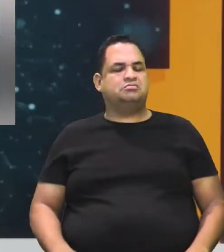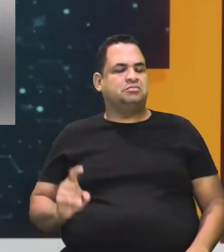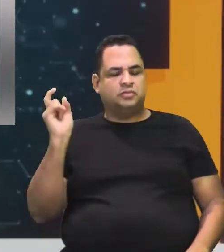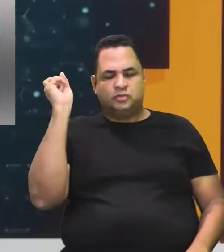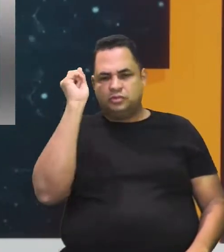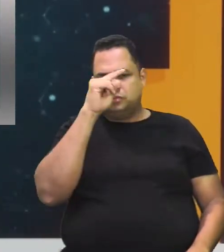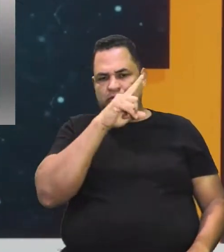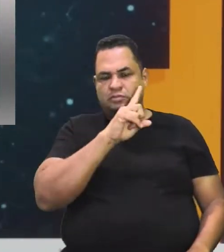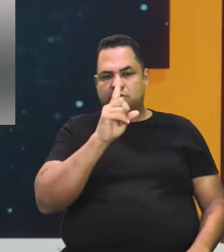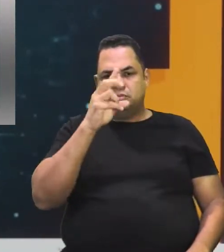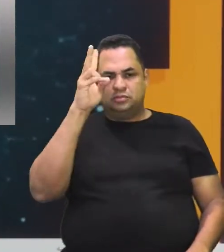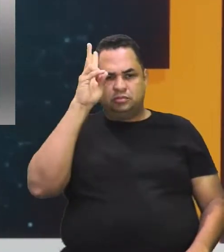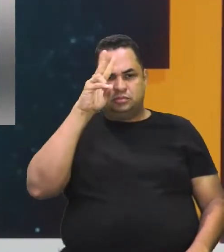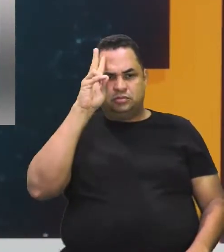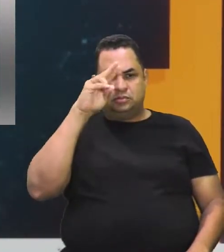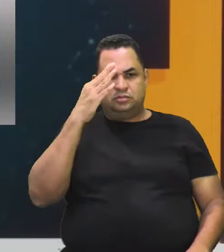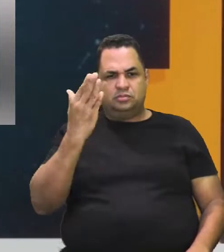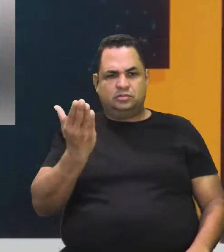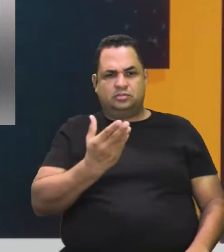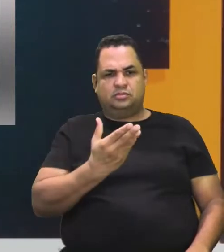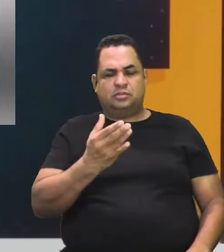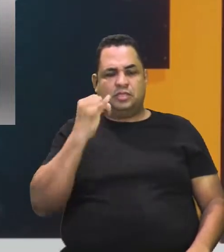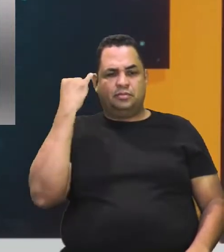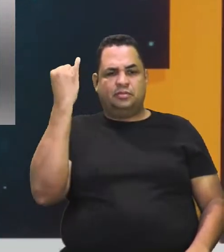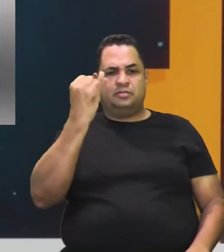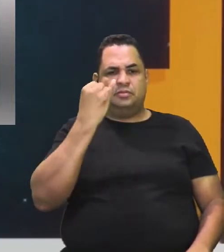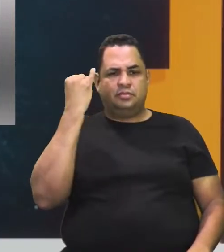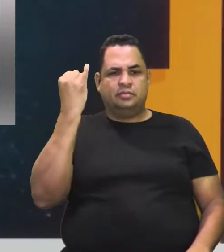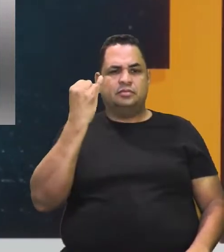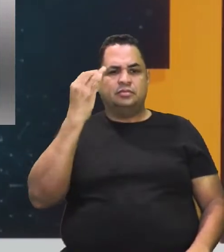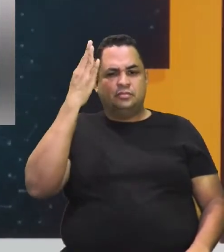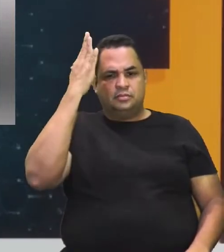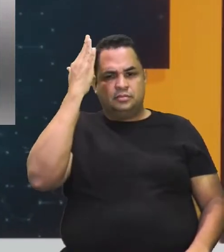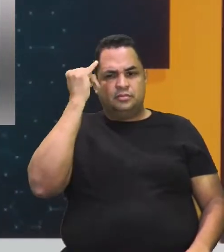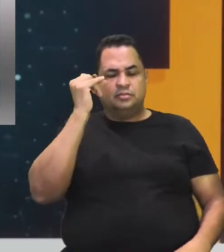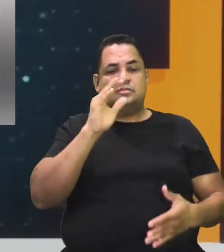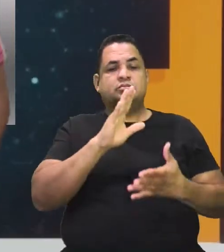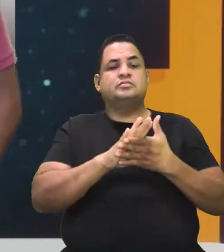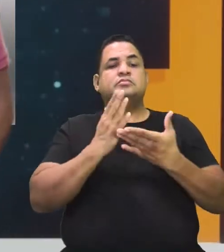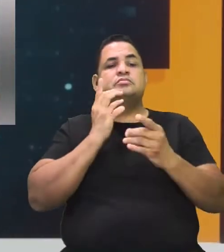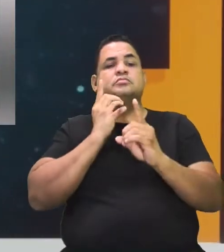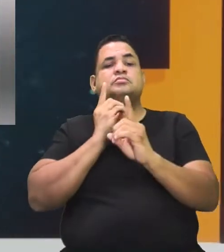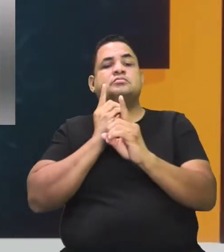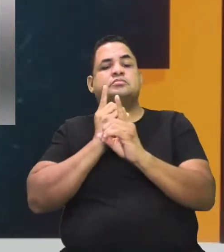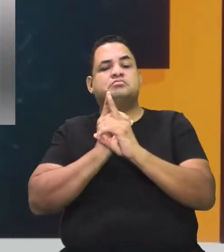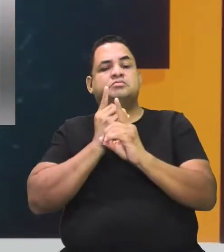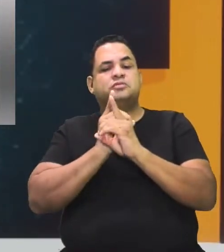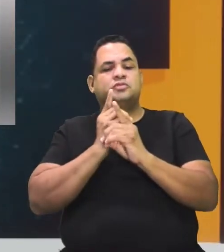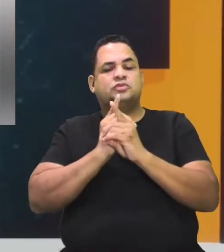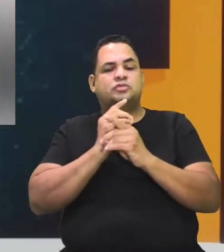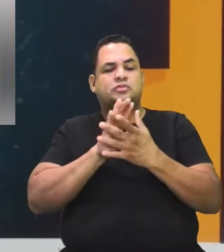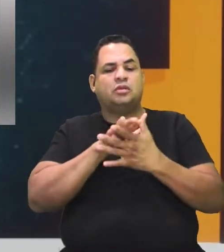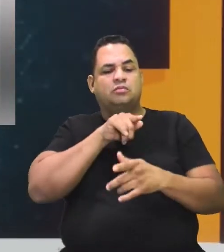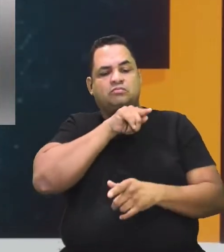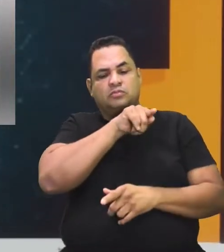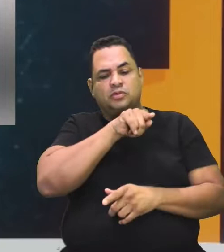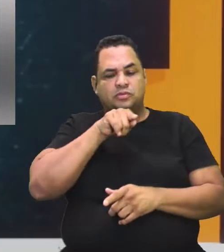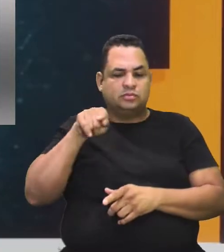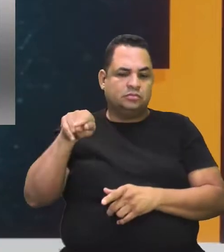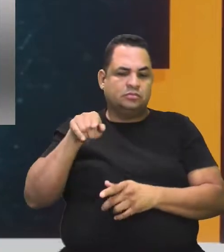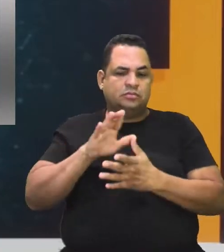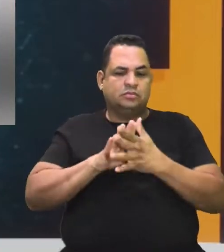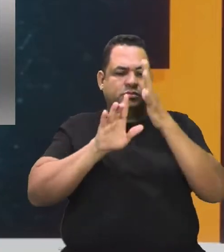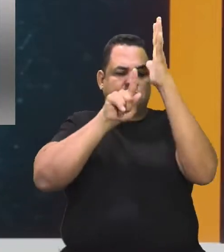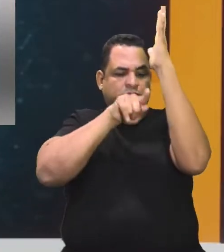difícil, não. Lembra que, agora uma coisa muito importante, né? Saber localizar os pontos no plano cartesiano. Temos que